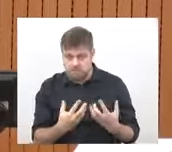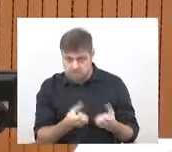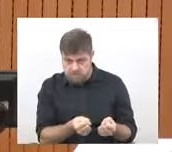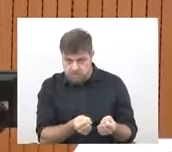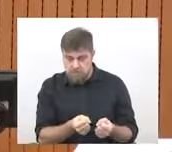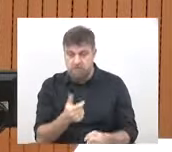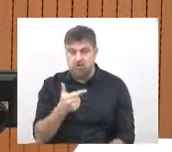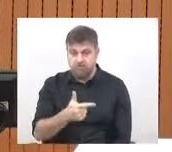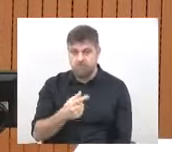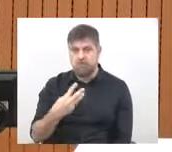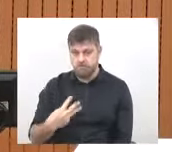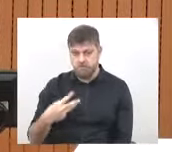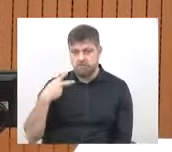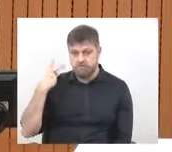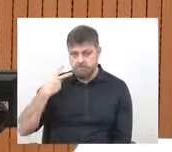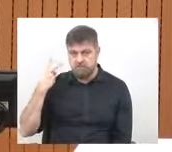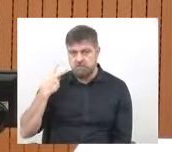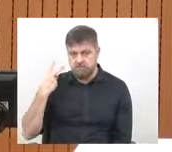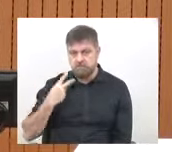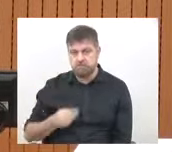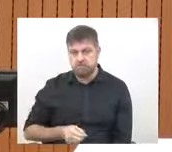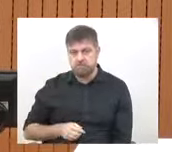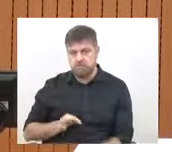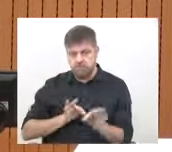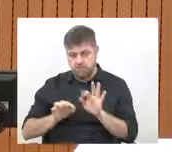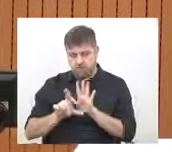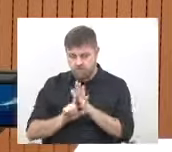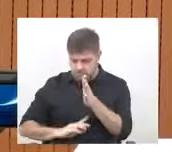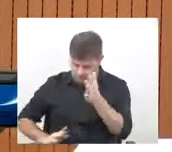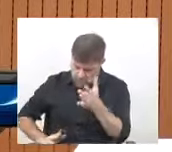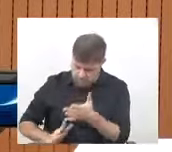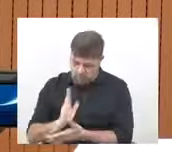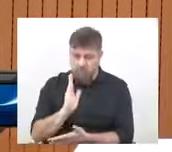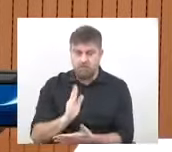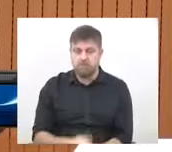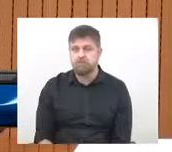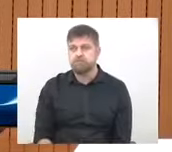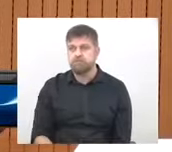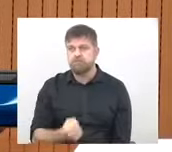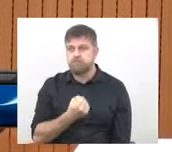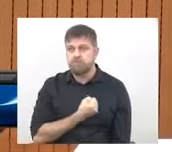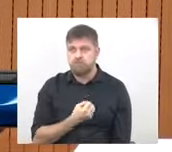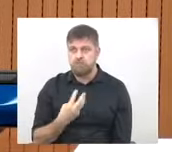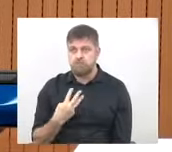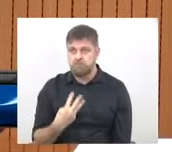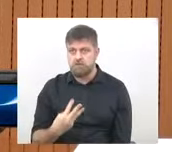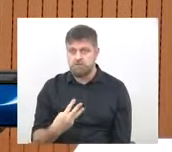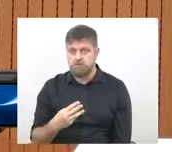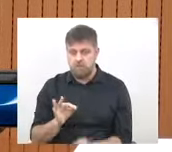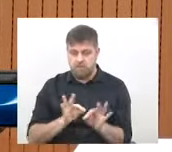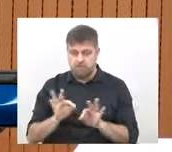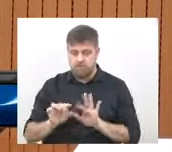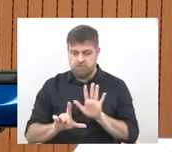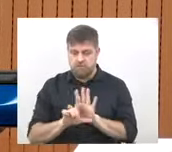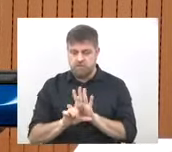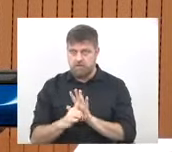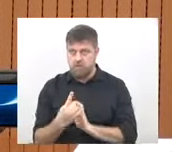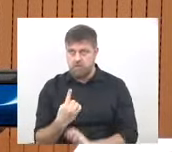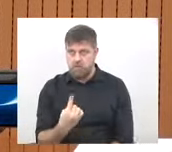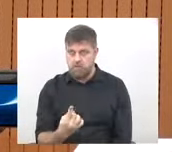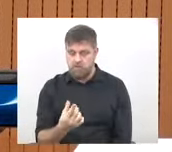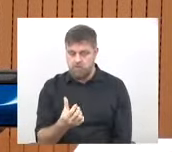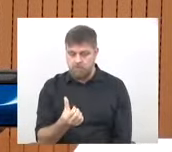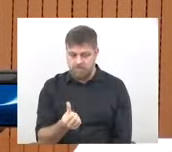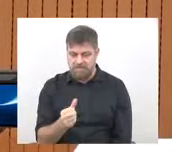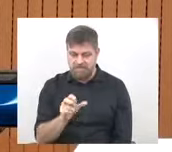23 votos favoráveis, está aprovado o projeto. Item 3, primeira discussão e votação do projeto de lei